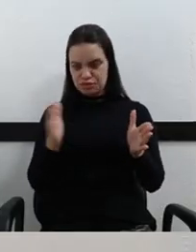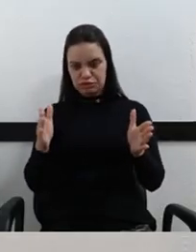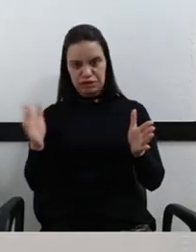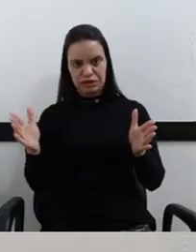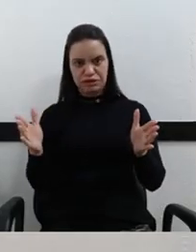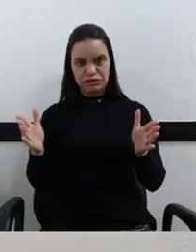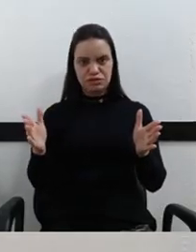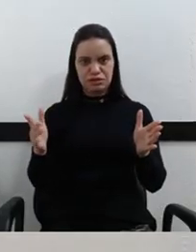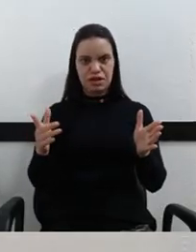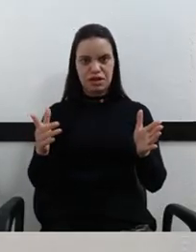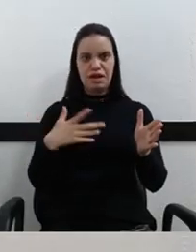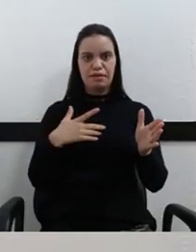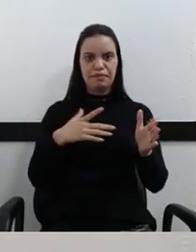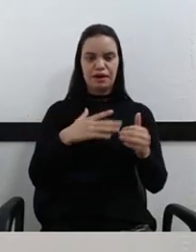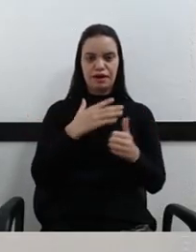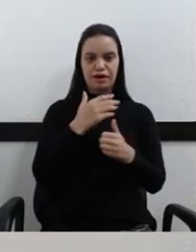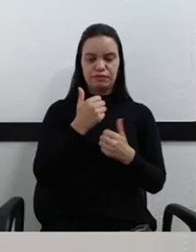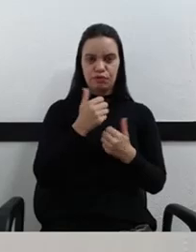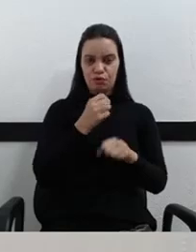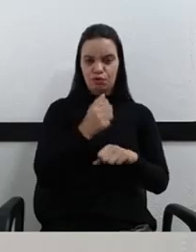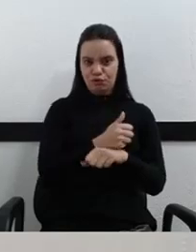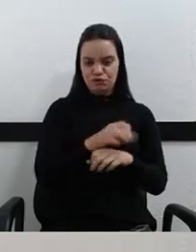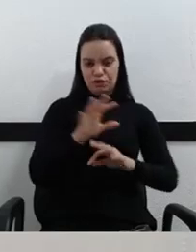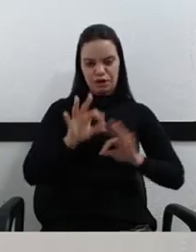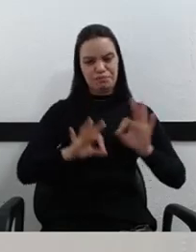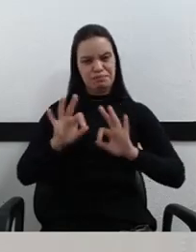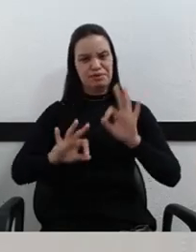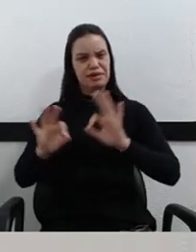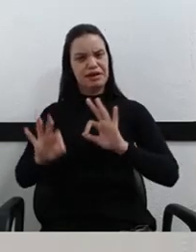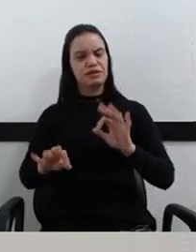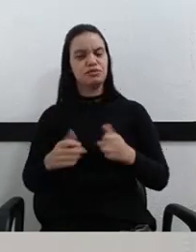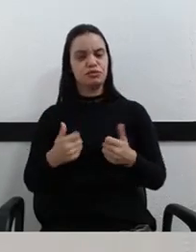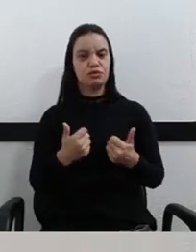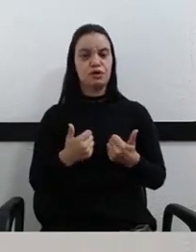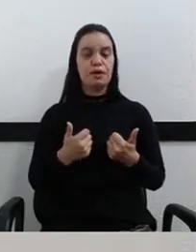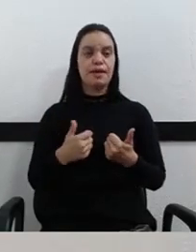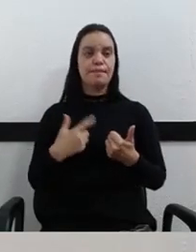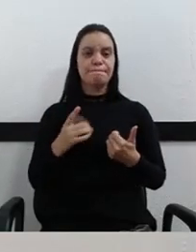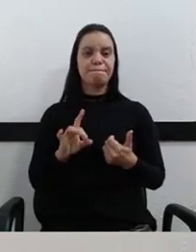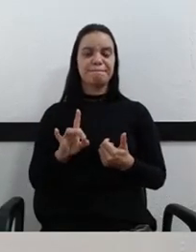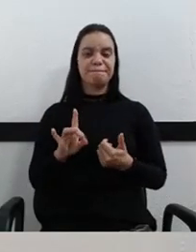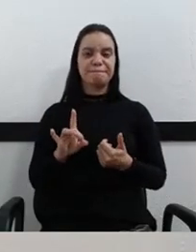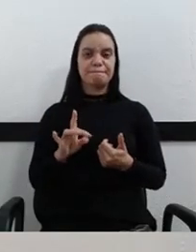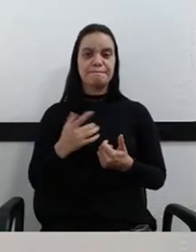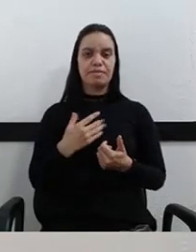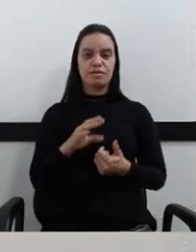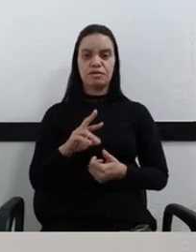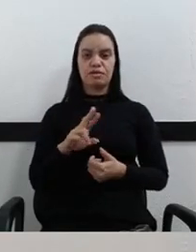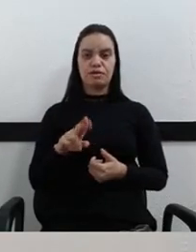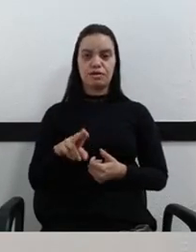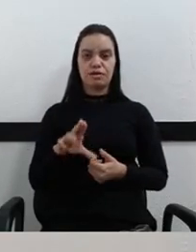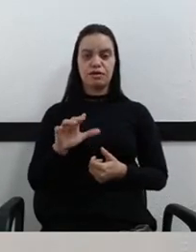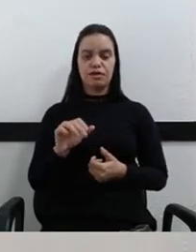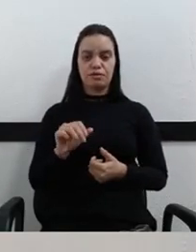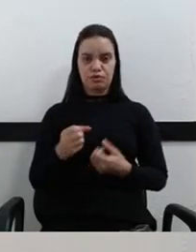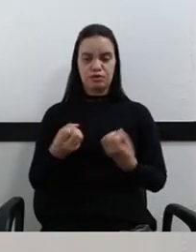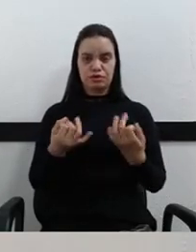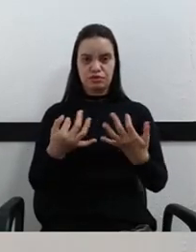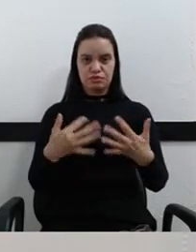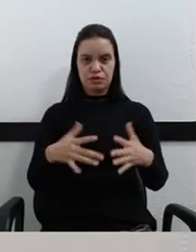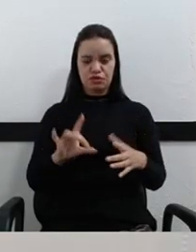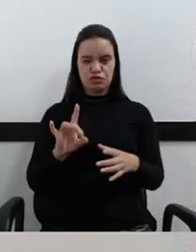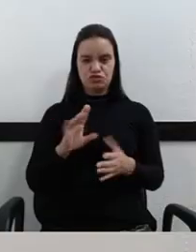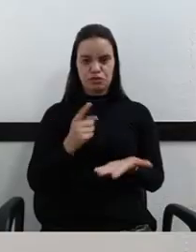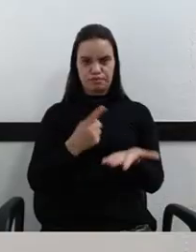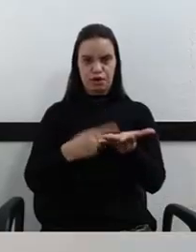interna nossa, só para a gente conseguir organizar. Não, só para a gente fazer essa pequena alteração, que era o que a Bruna falou, mas era bom, só para a gente fazer esse